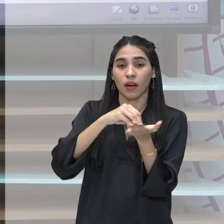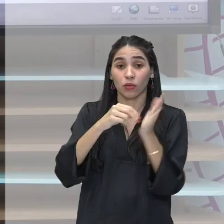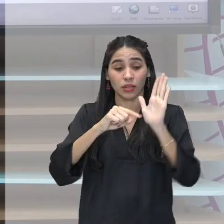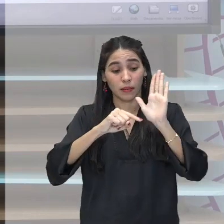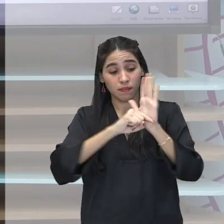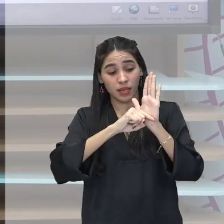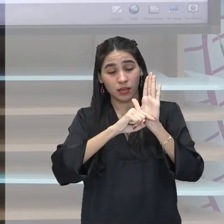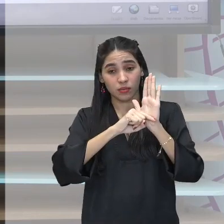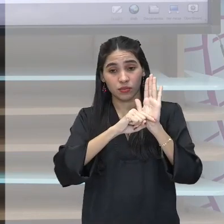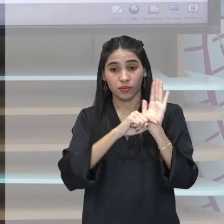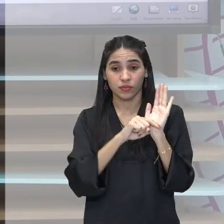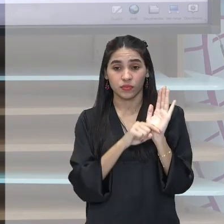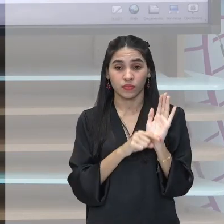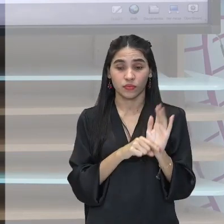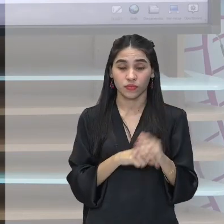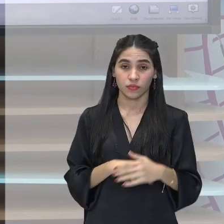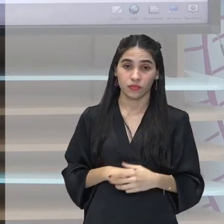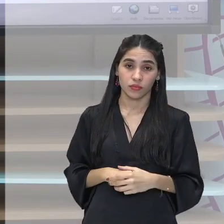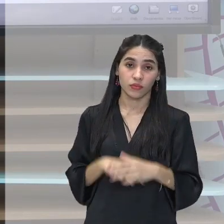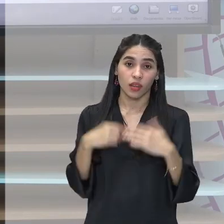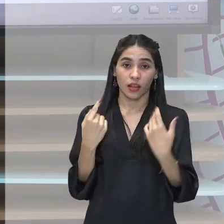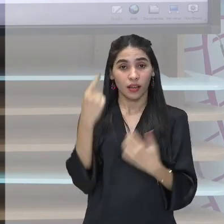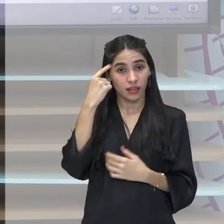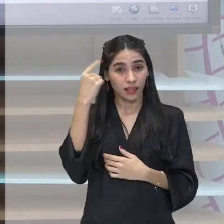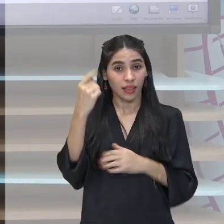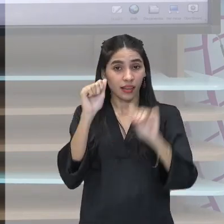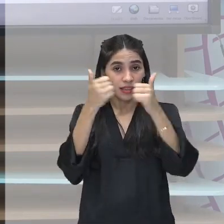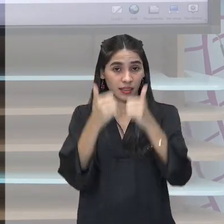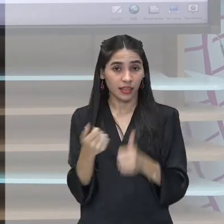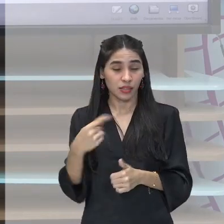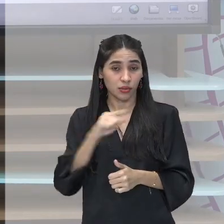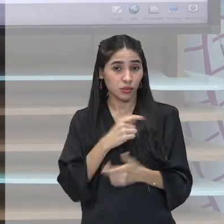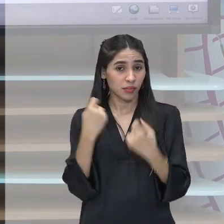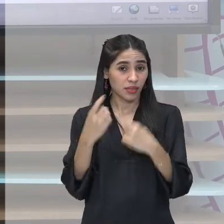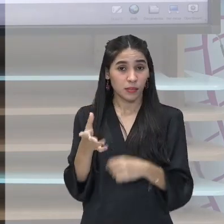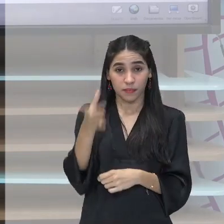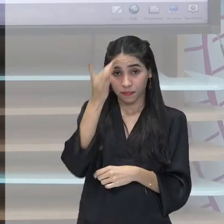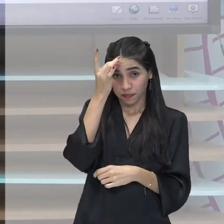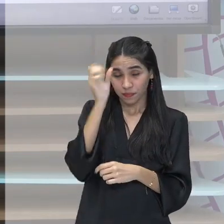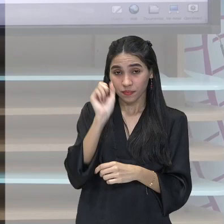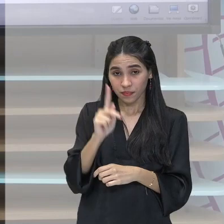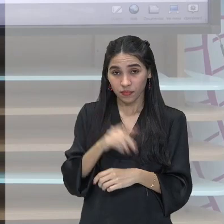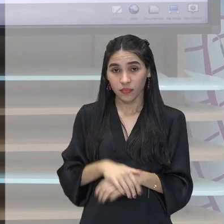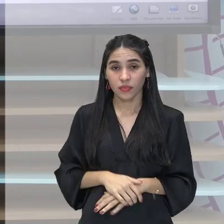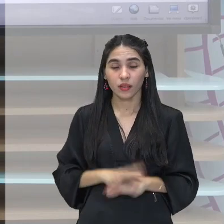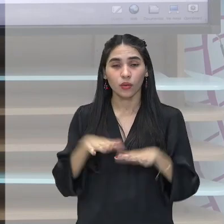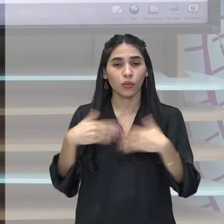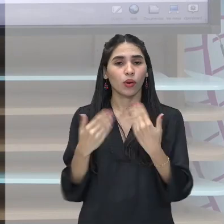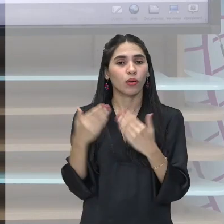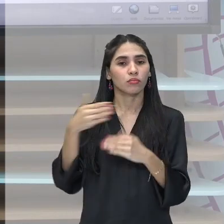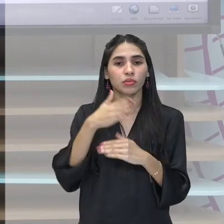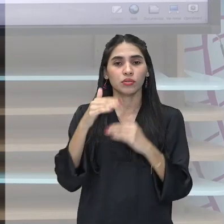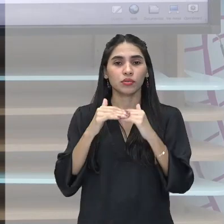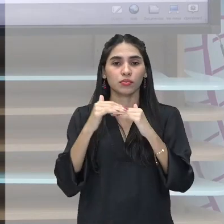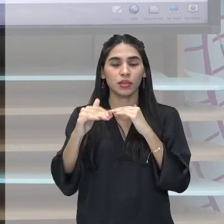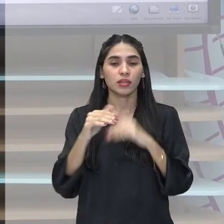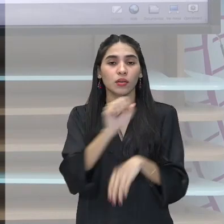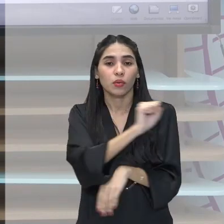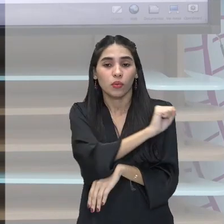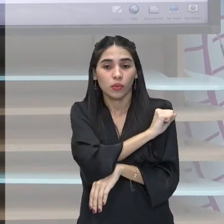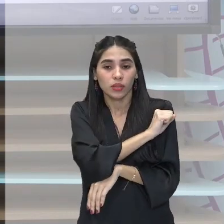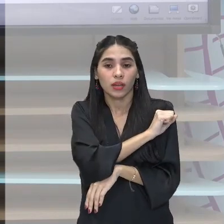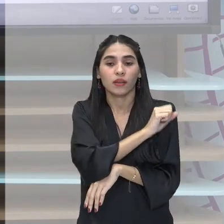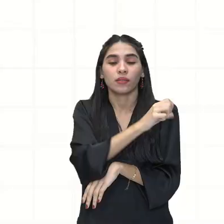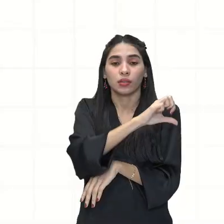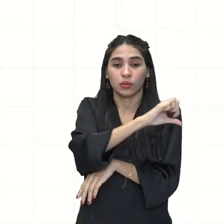menos. É essa a ideia da análise que nós temos que ter. Então, vamos ver agora qual foi o desvio padrão do 8º ano e